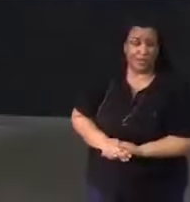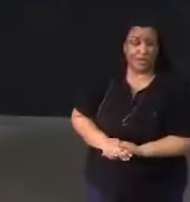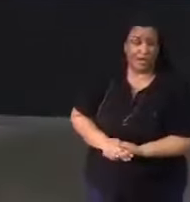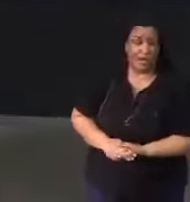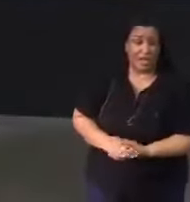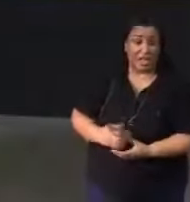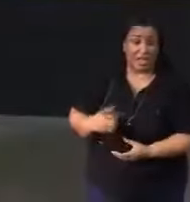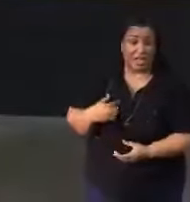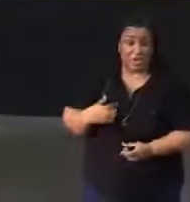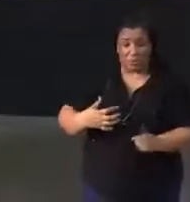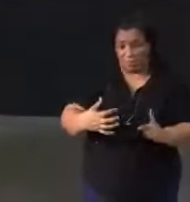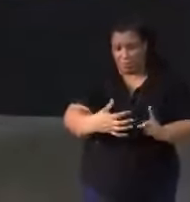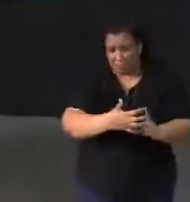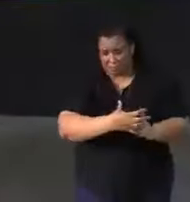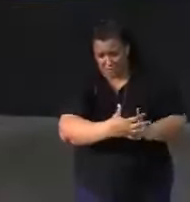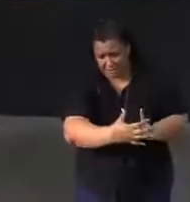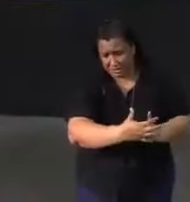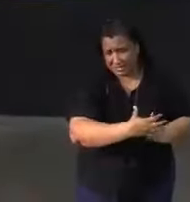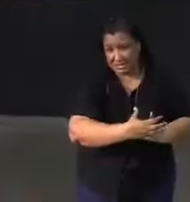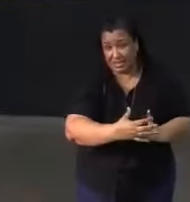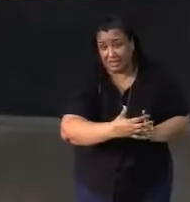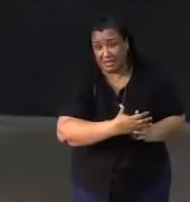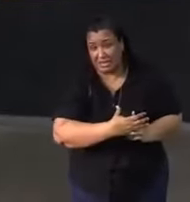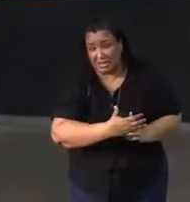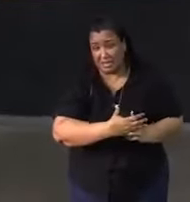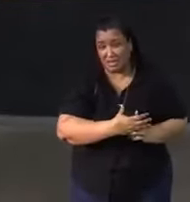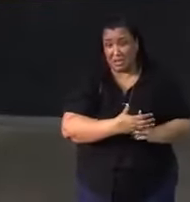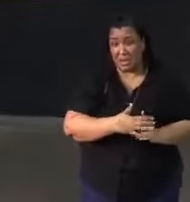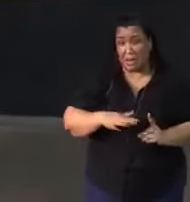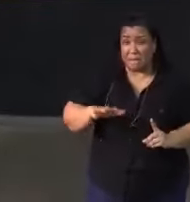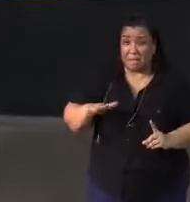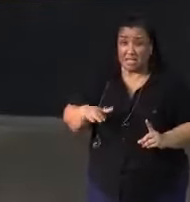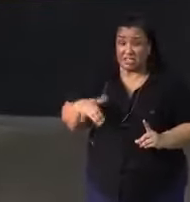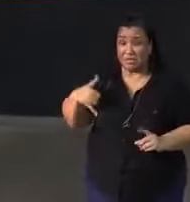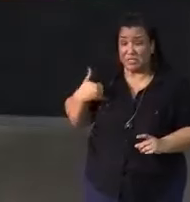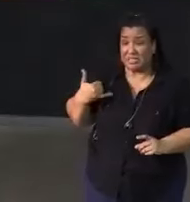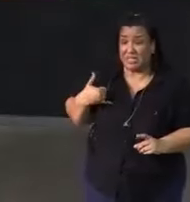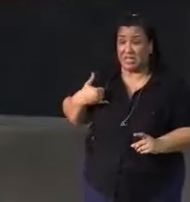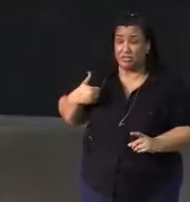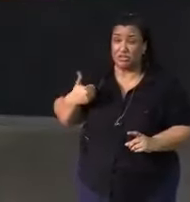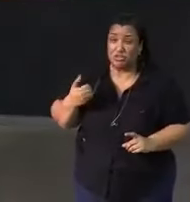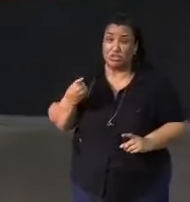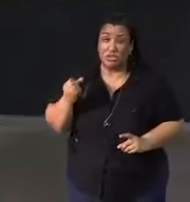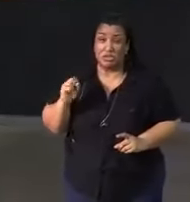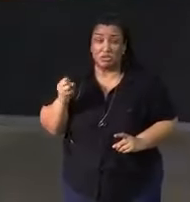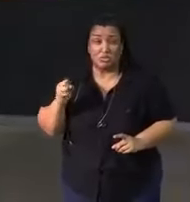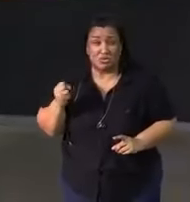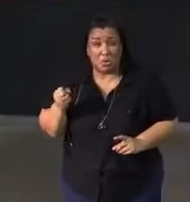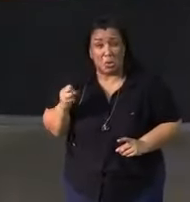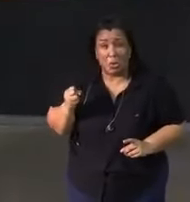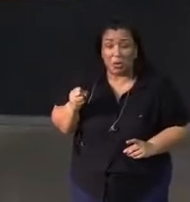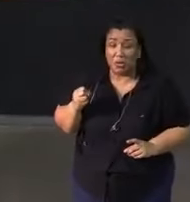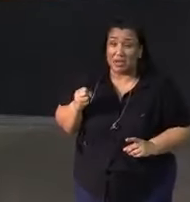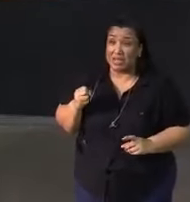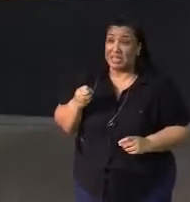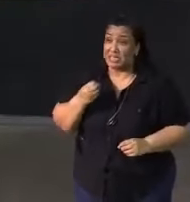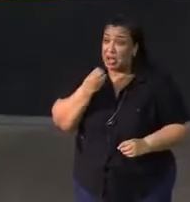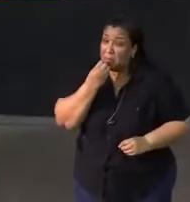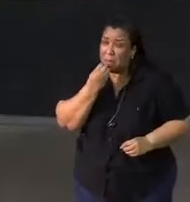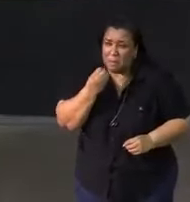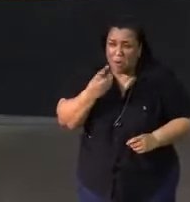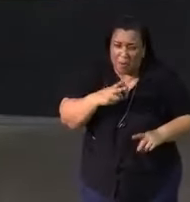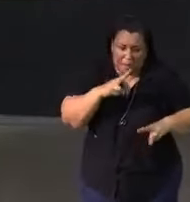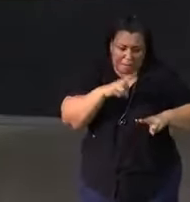sendo assediado por essa mulher, eu estou aqui com 18, 19 anos, está saindo testosterona até pela minha